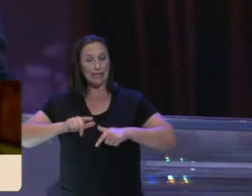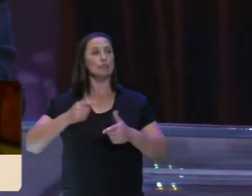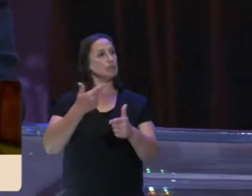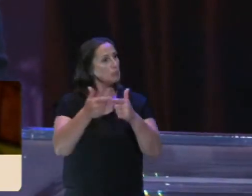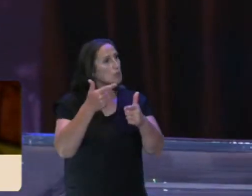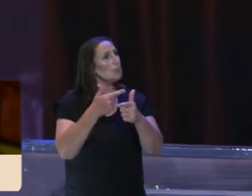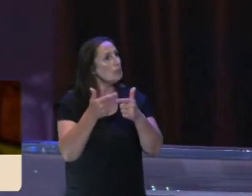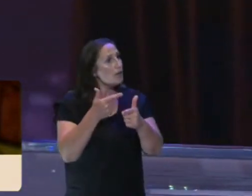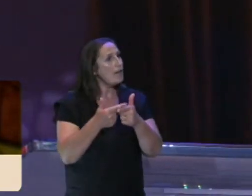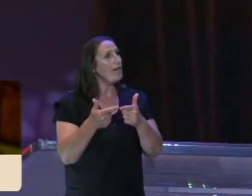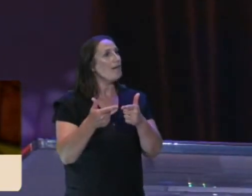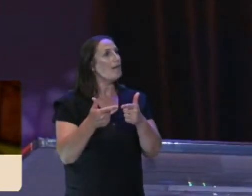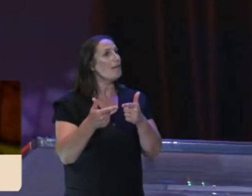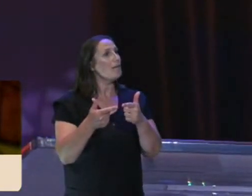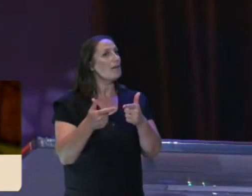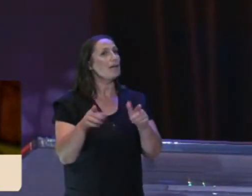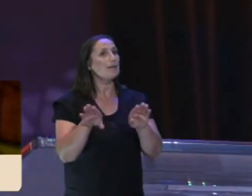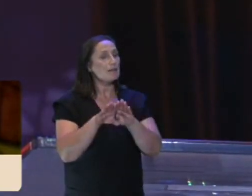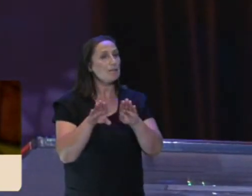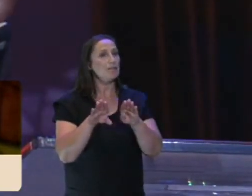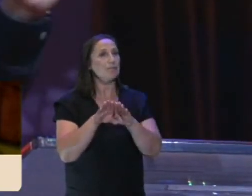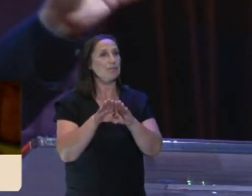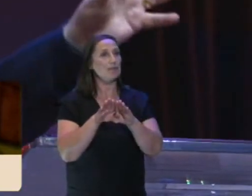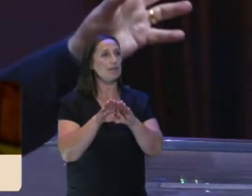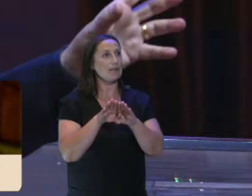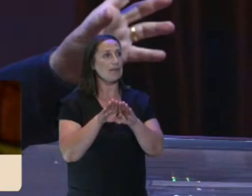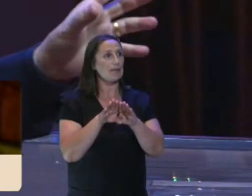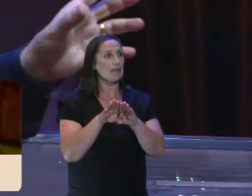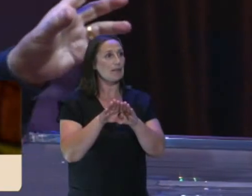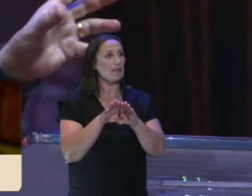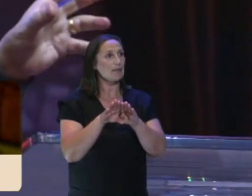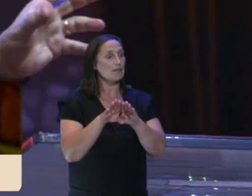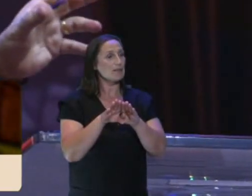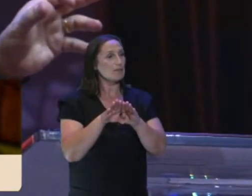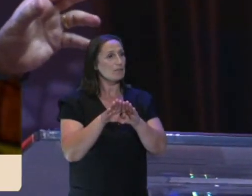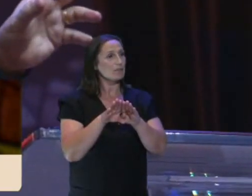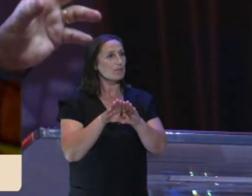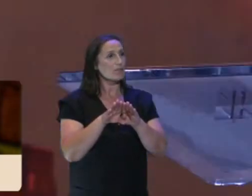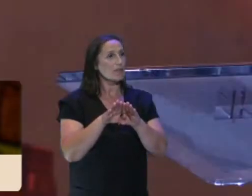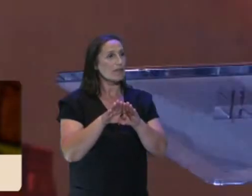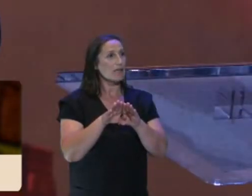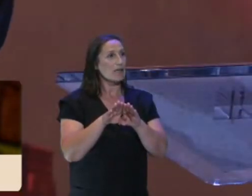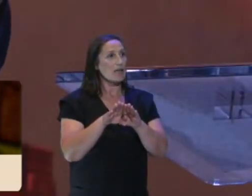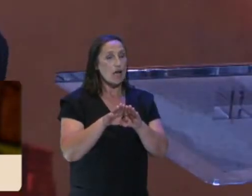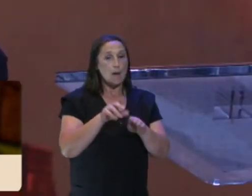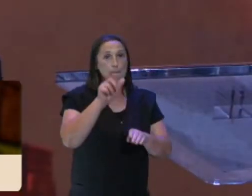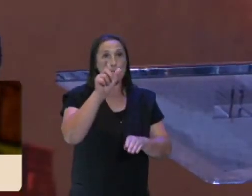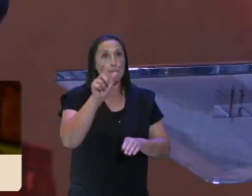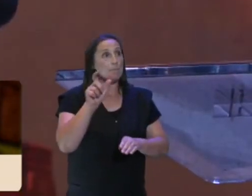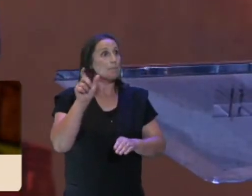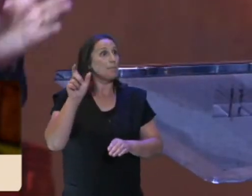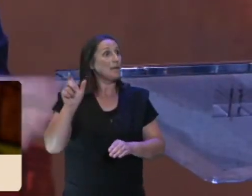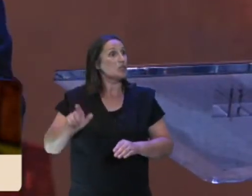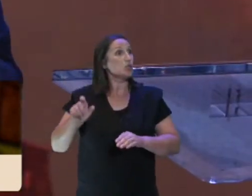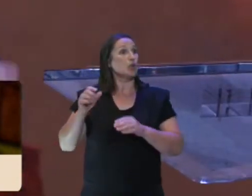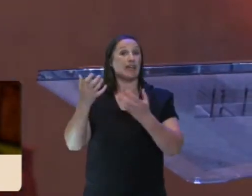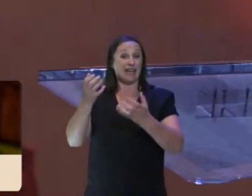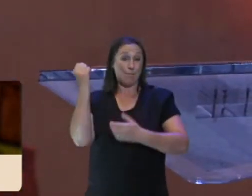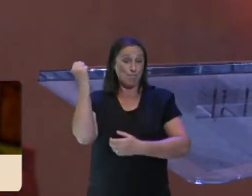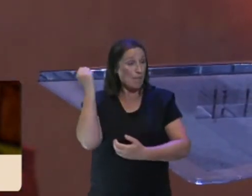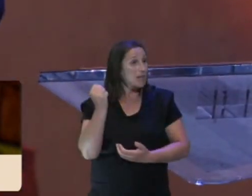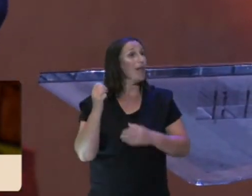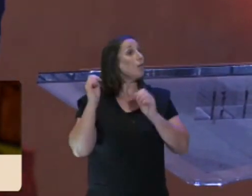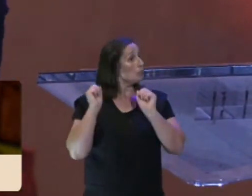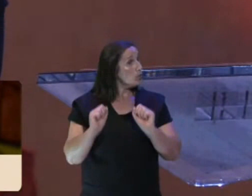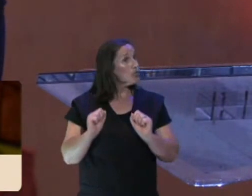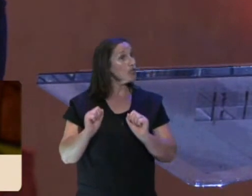uma questão de, vamos dizer assim, de subversão. Alguém poderia matá-lo, a rainha já queria matá-lo de todo